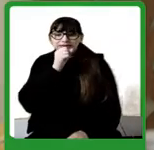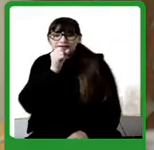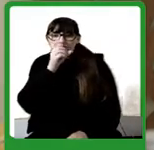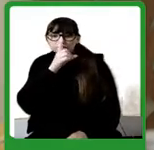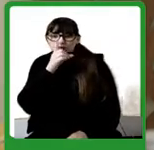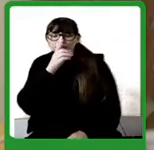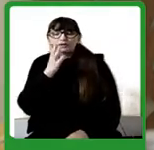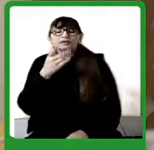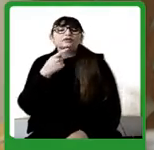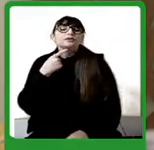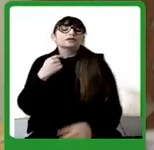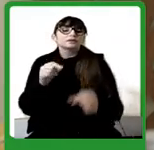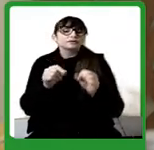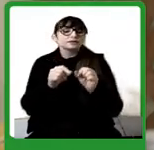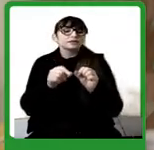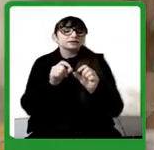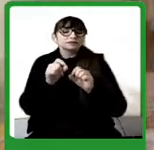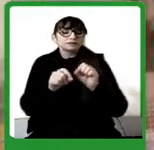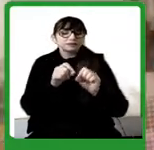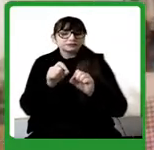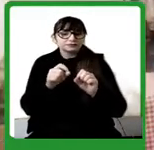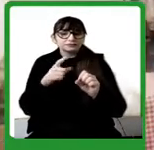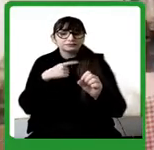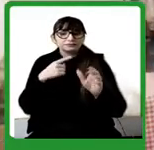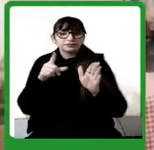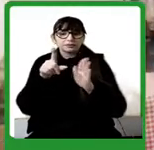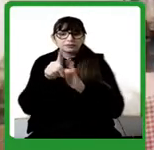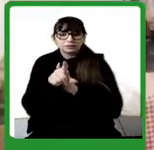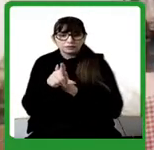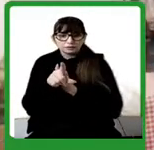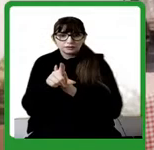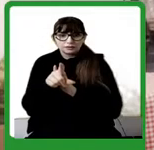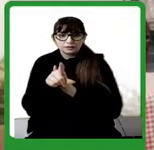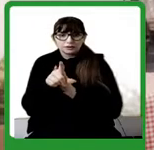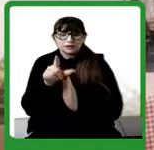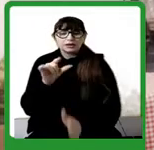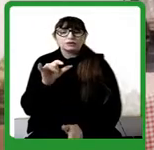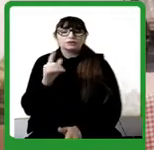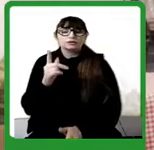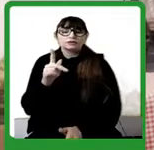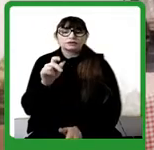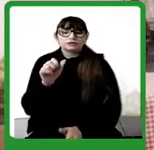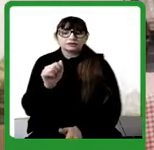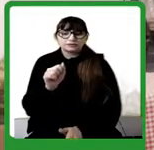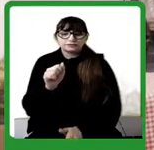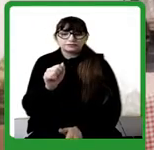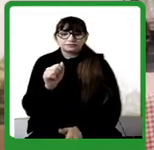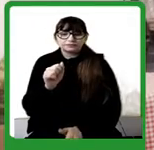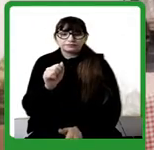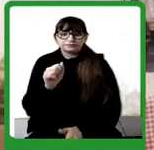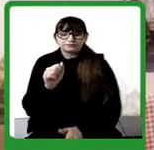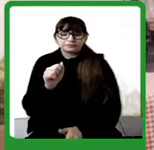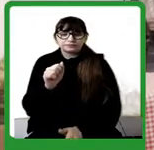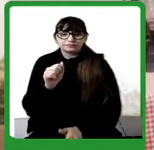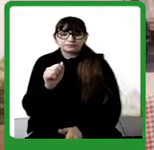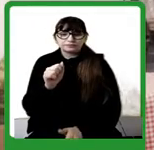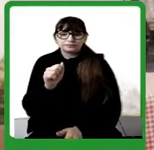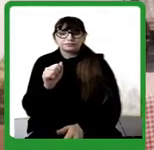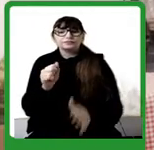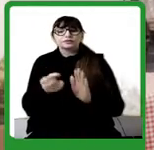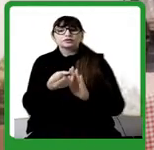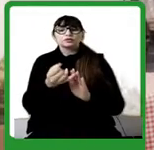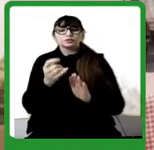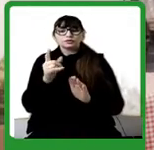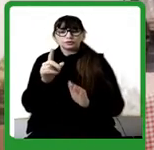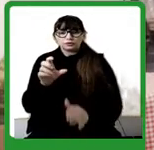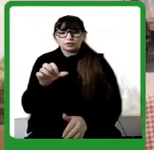fazer? Comenta pra nós aí. Badinho, temos uma pergunta da Lucila. Lucila, eu tenho uma tia que se chama Lucila. Badinho, me diga quando o Colono